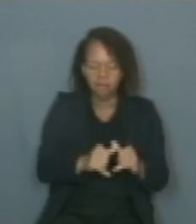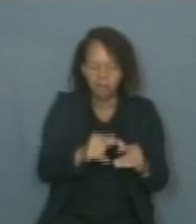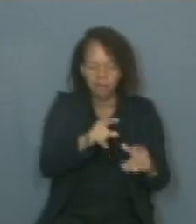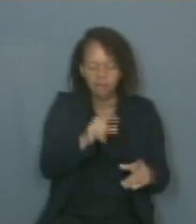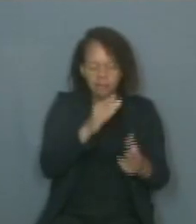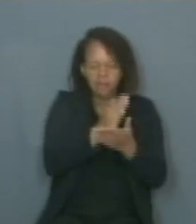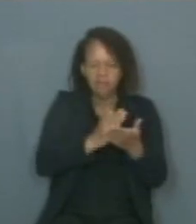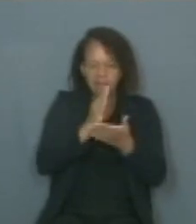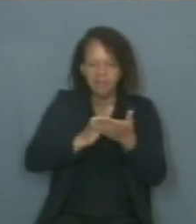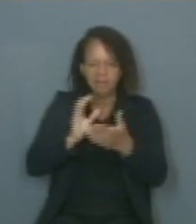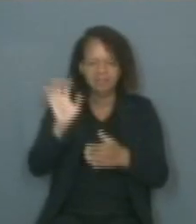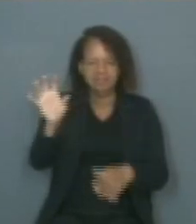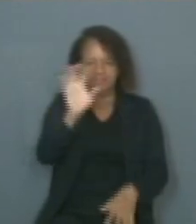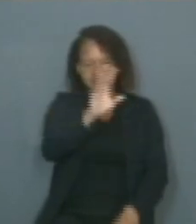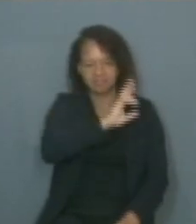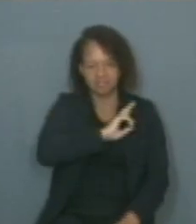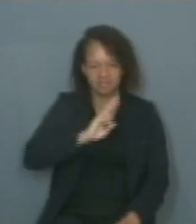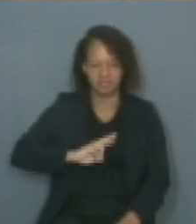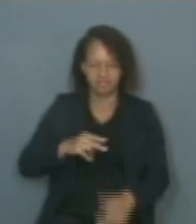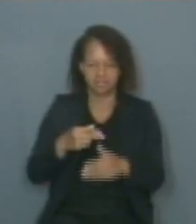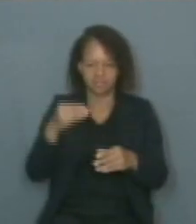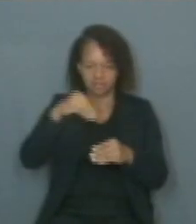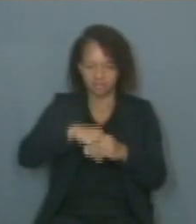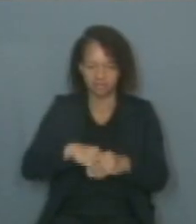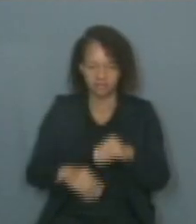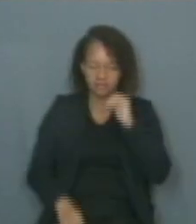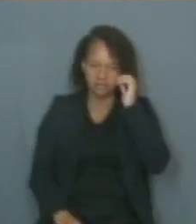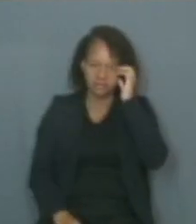e vamos dividir para cada vereador as coisas que tem dentro.